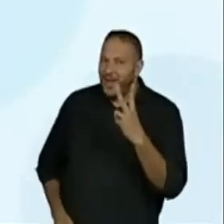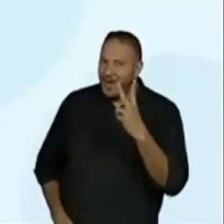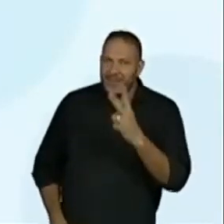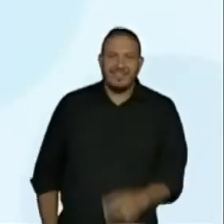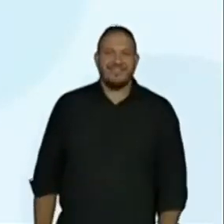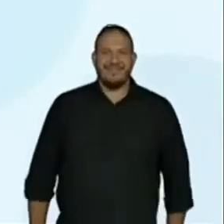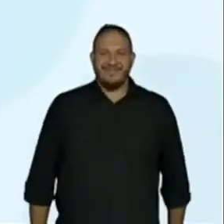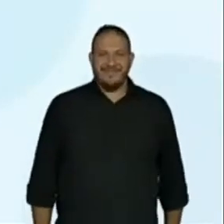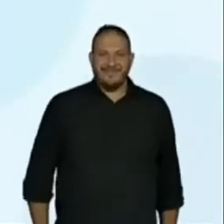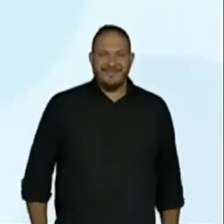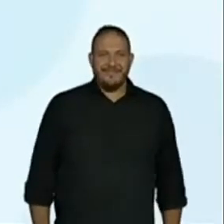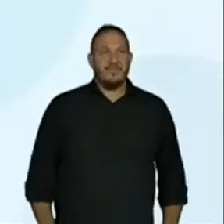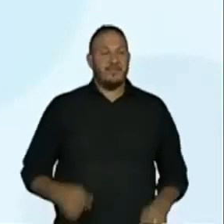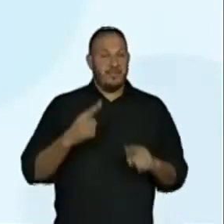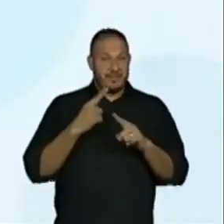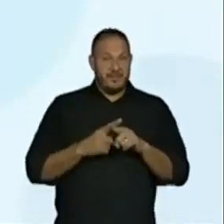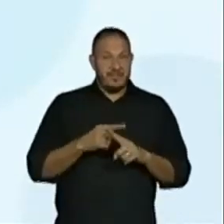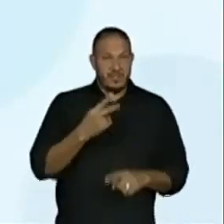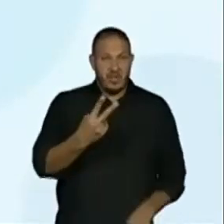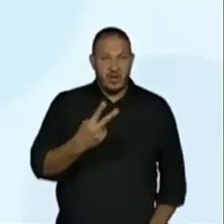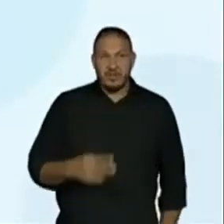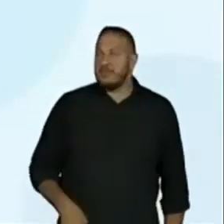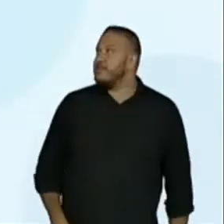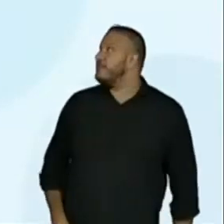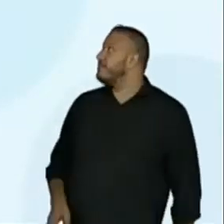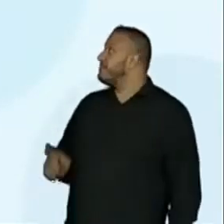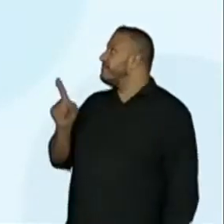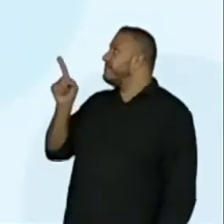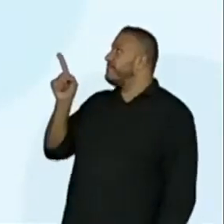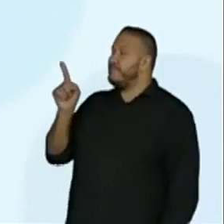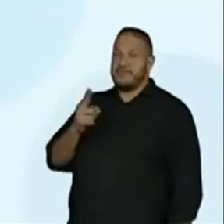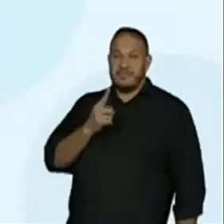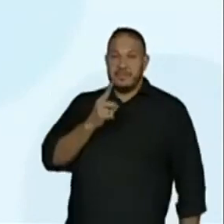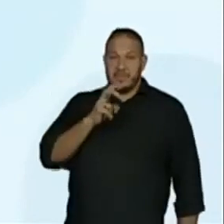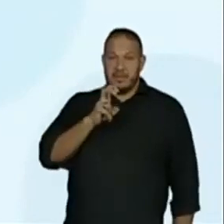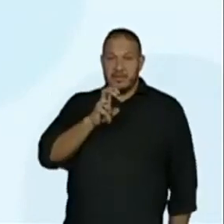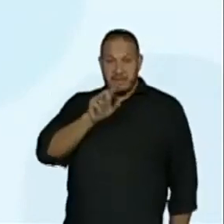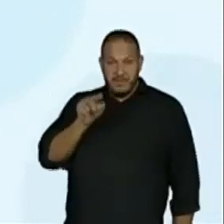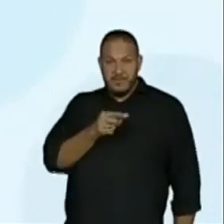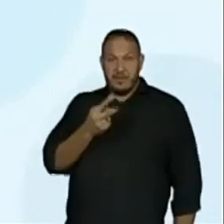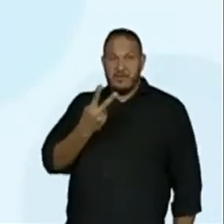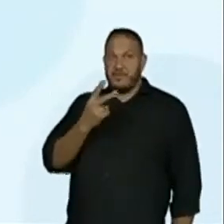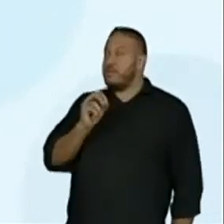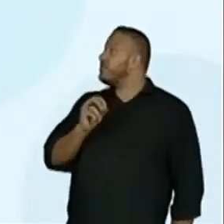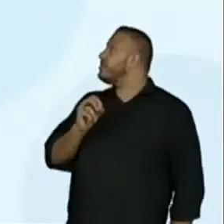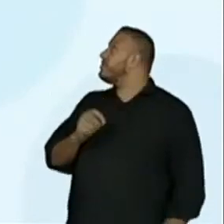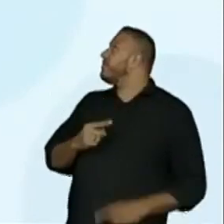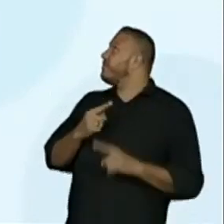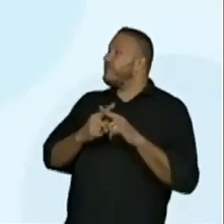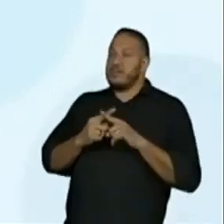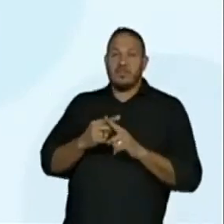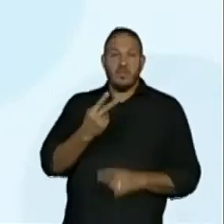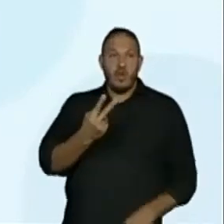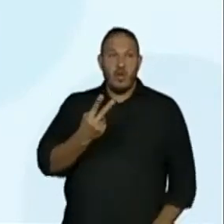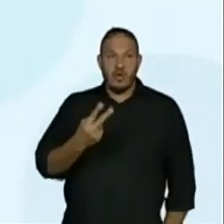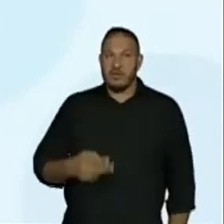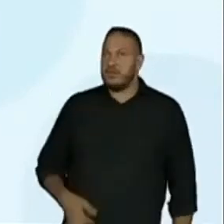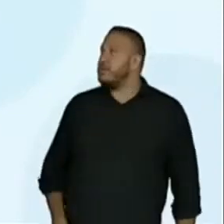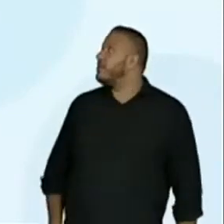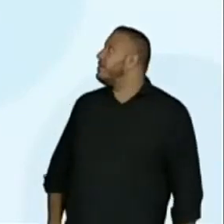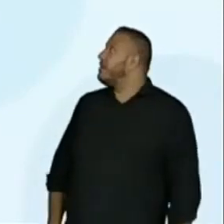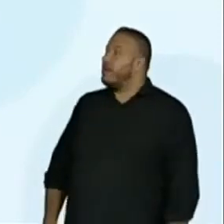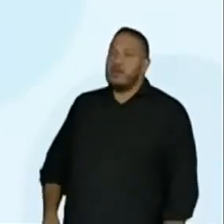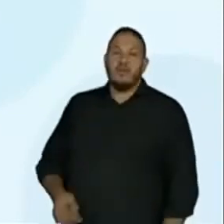Então, eu vou multiplicar 15,20 por 2. Duas vezes esses 20 centavos